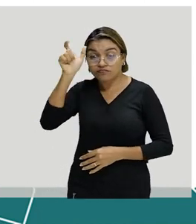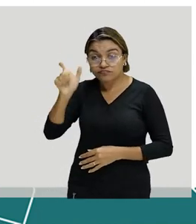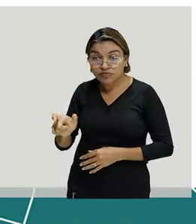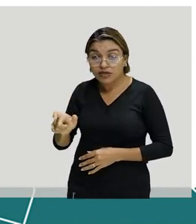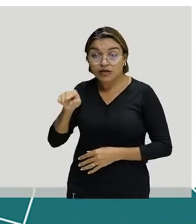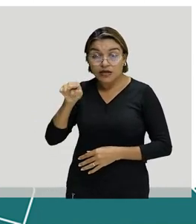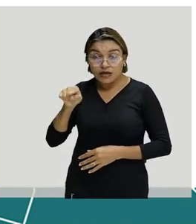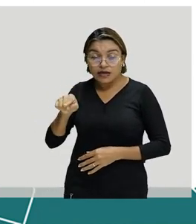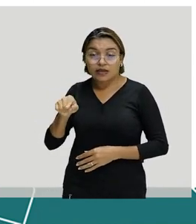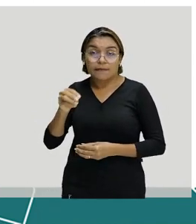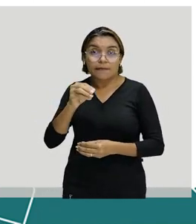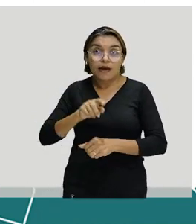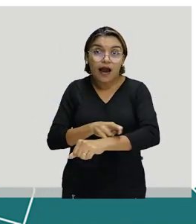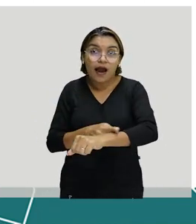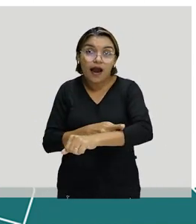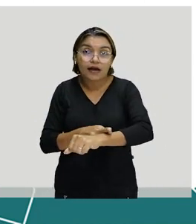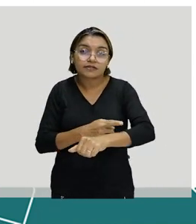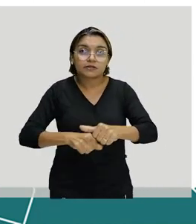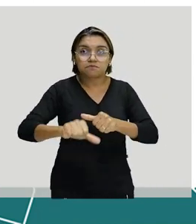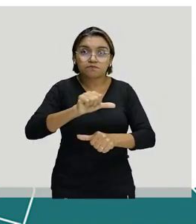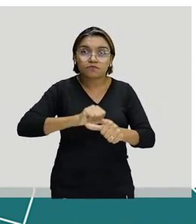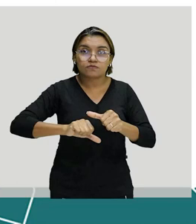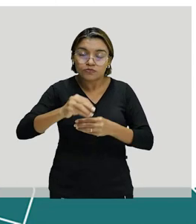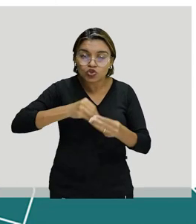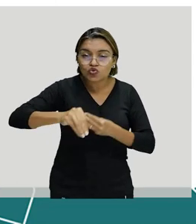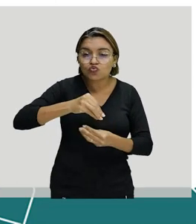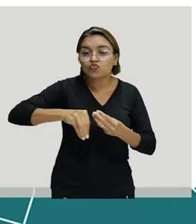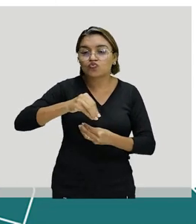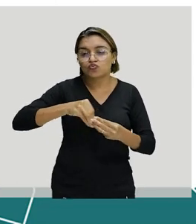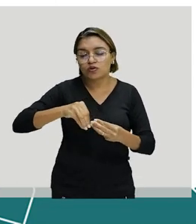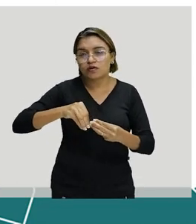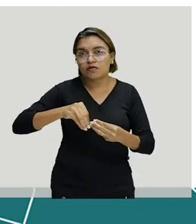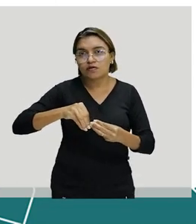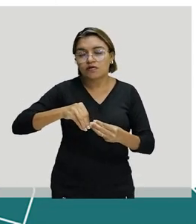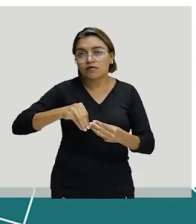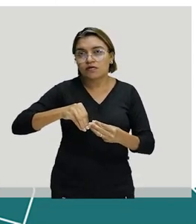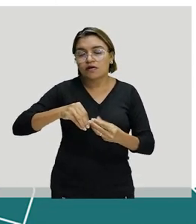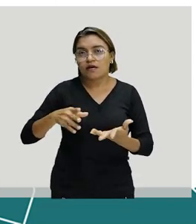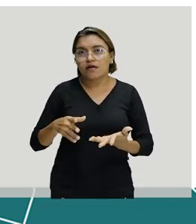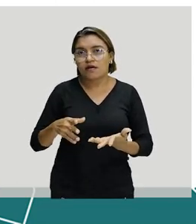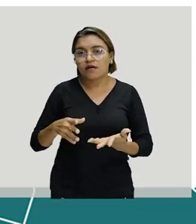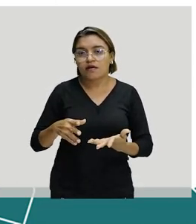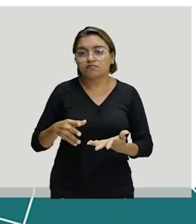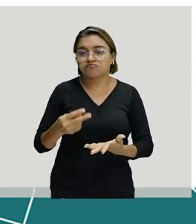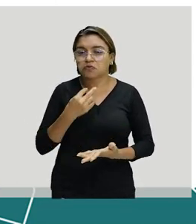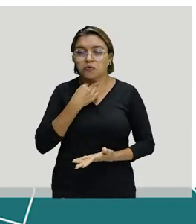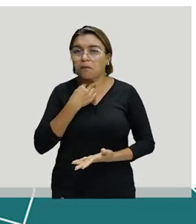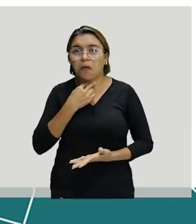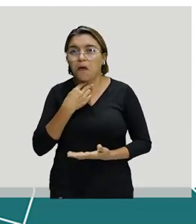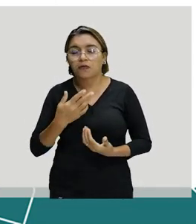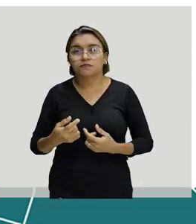a mistura de raças aação era inevitável e levaria a raça